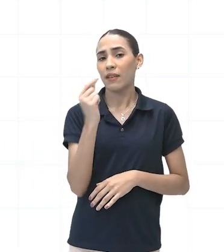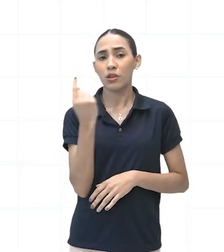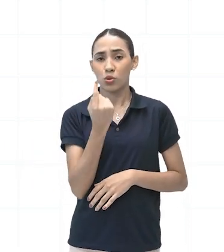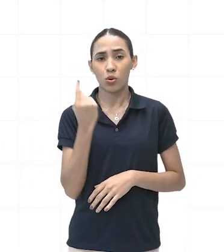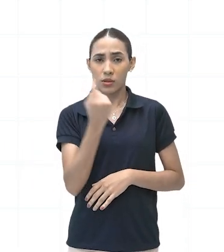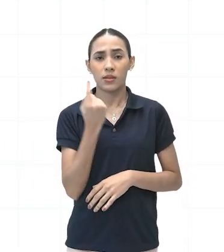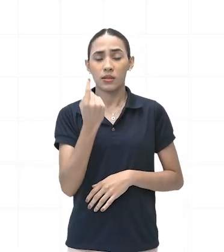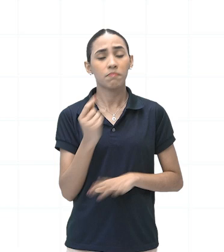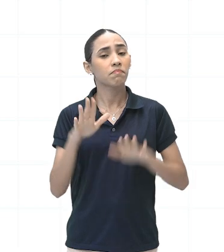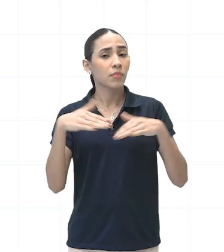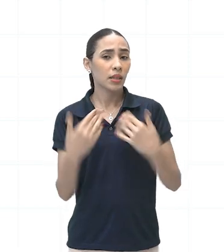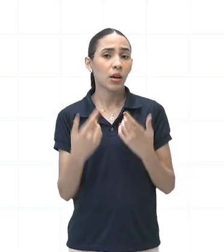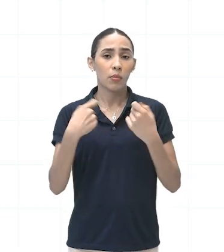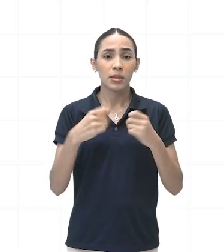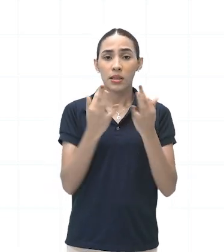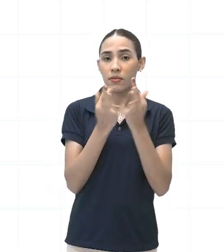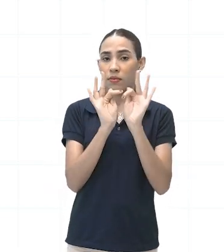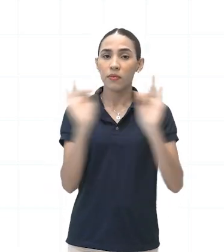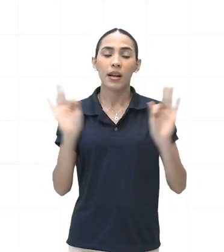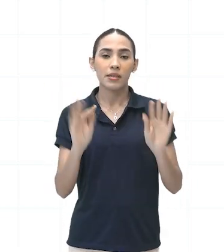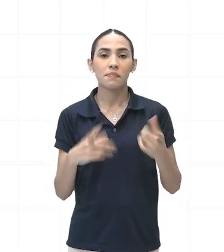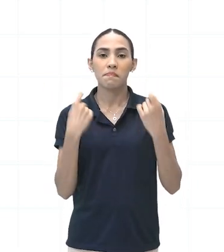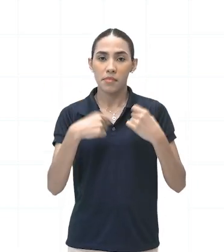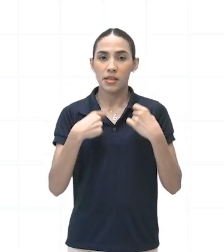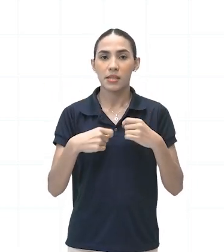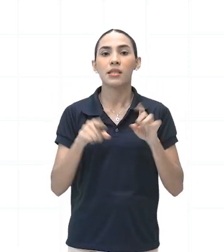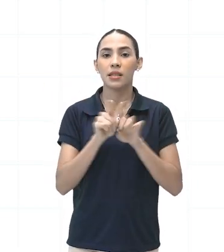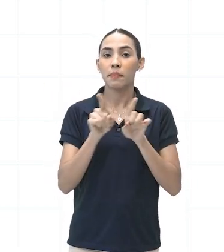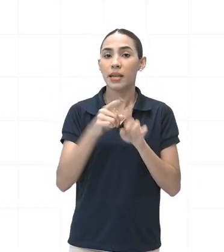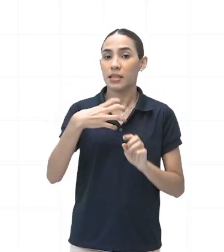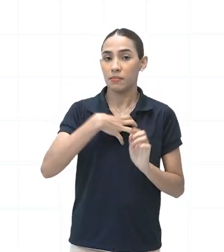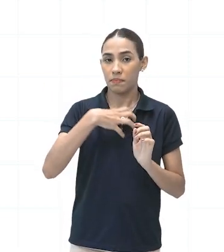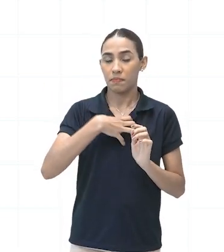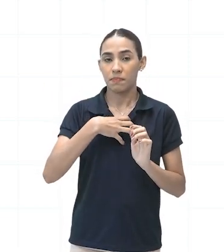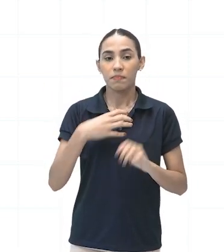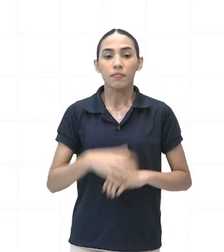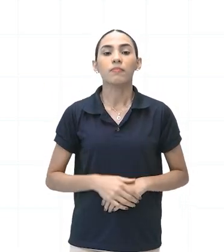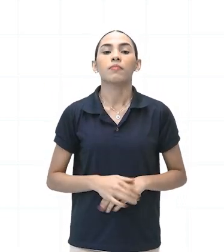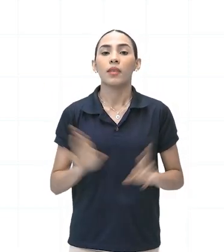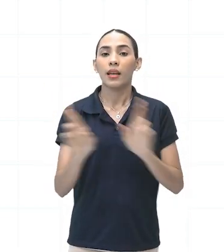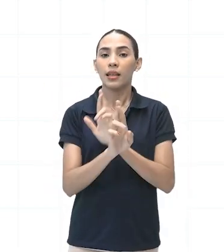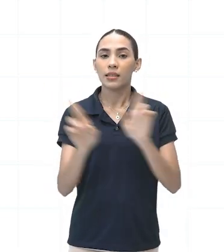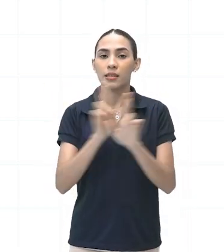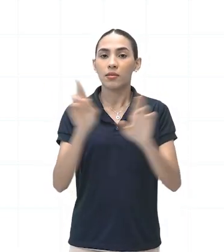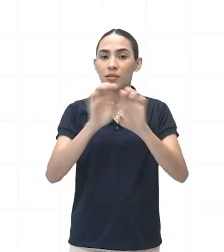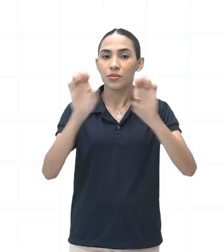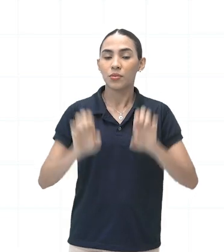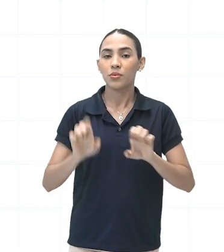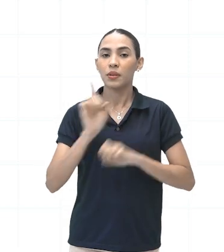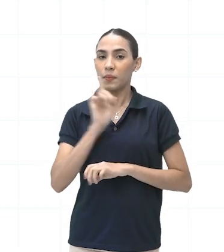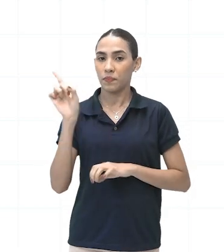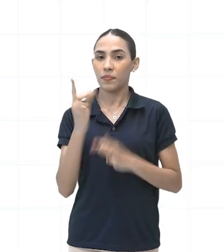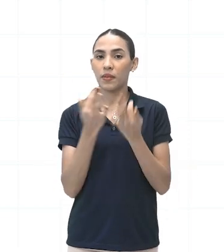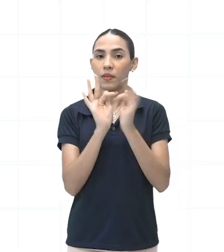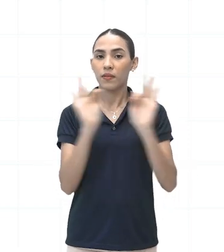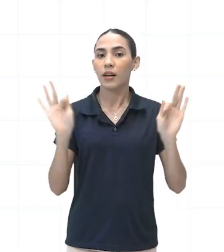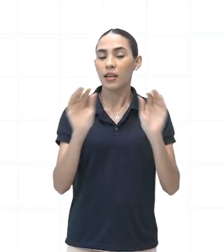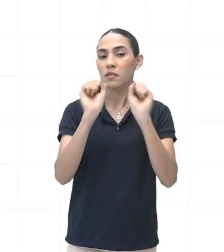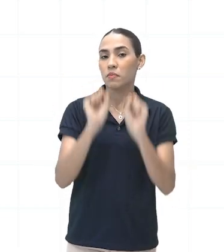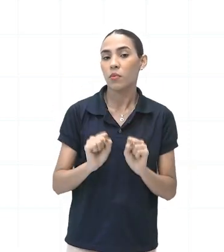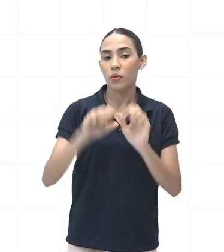Então, para que eu tenha uma frase, eu tenho que ter sentido. Com relação à estrutura, essa frase ela pode